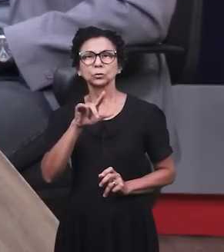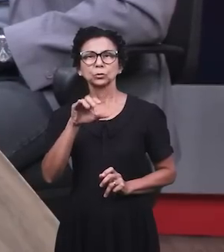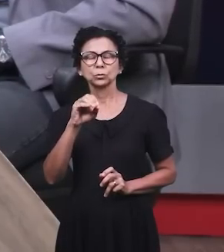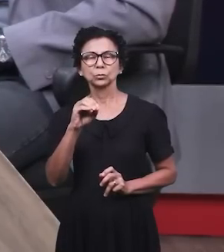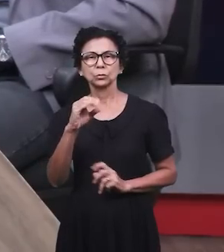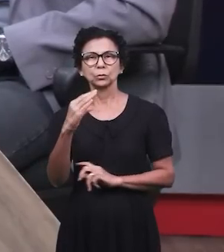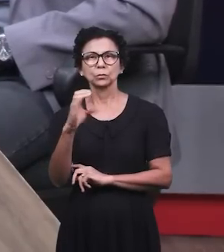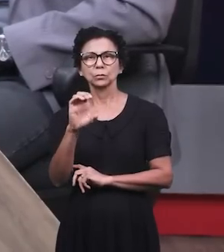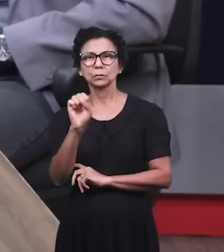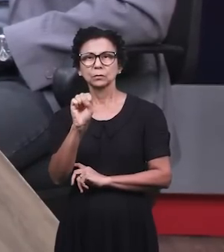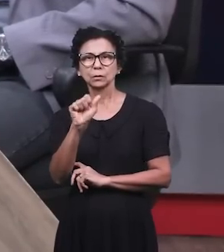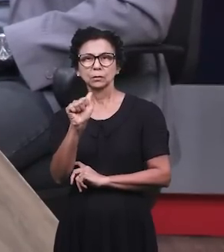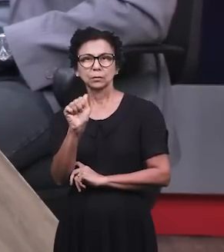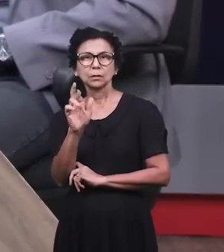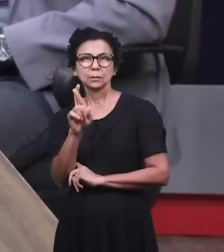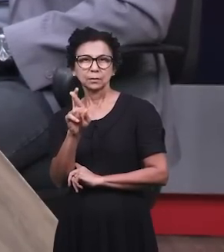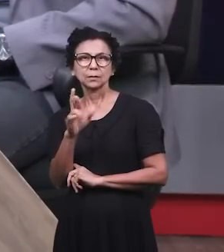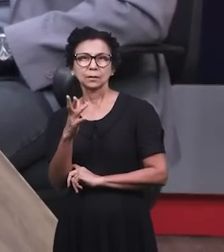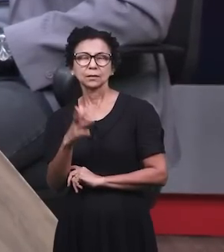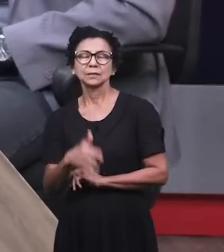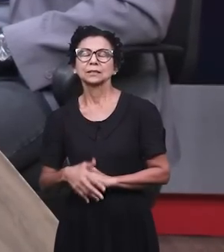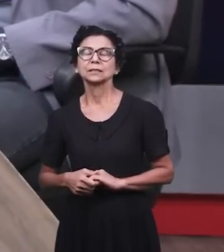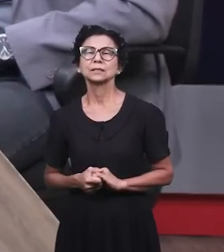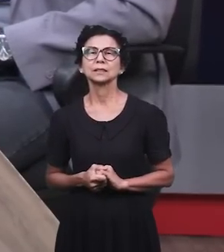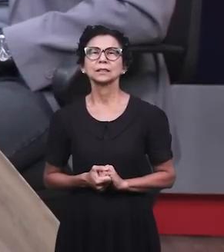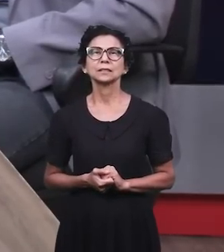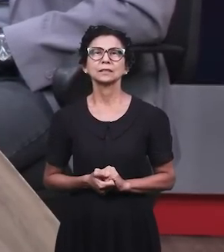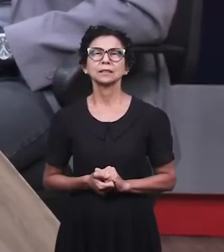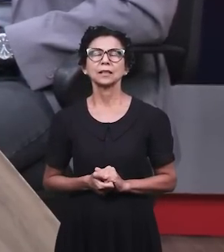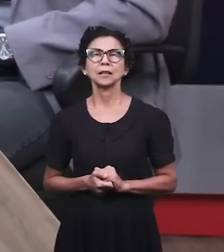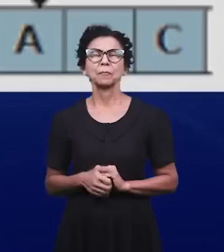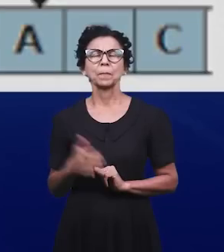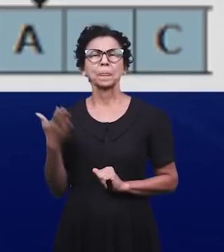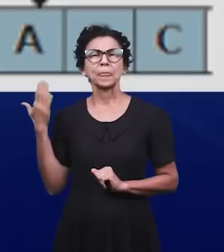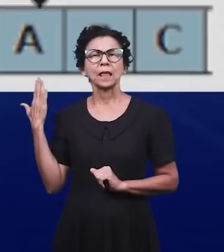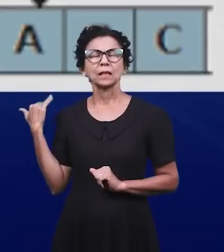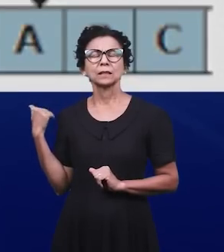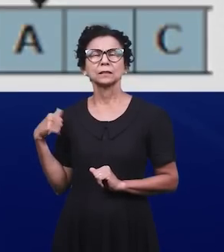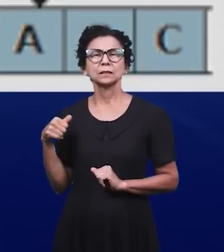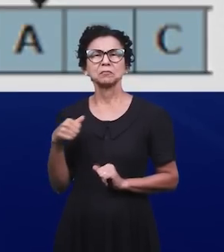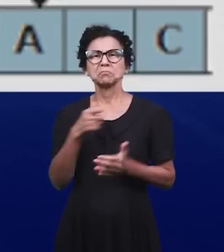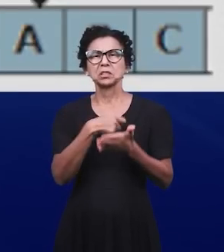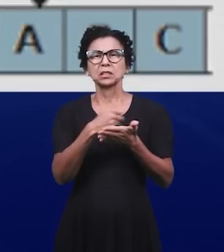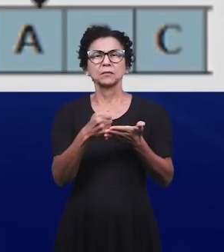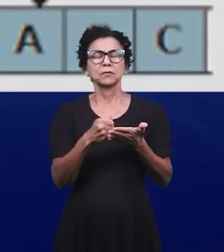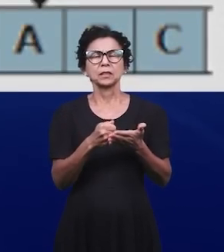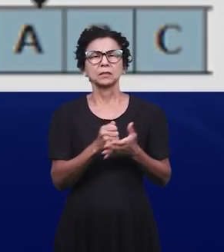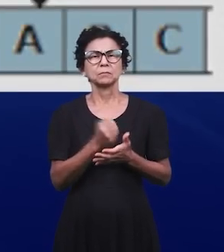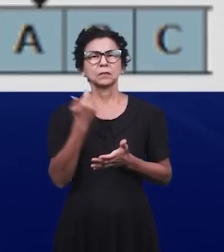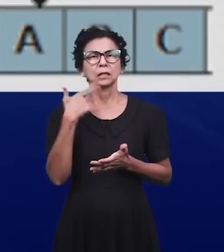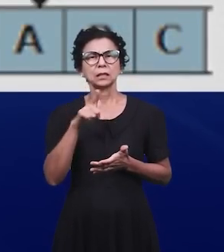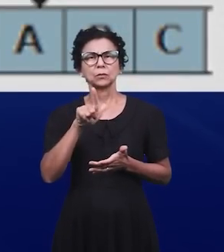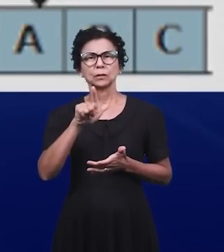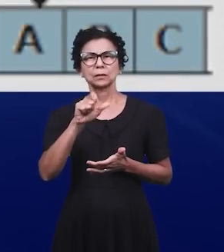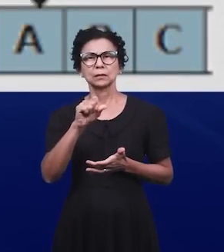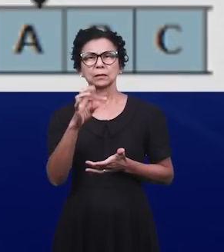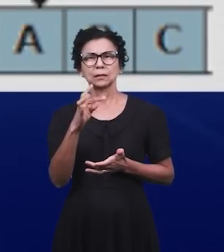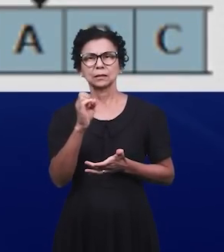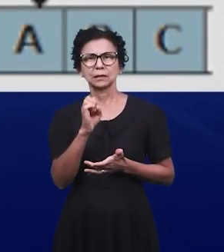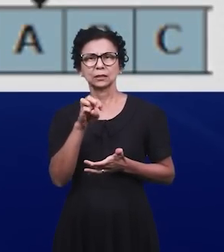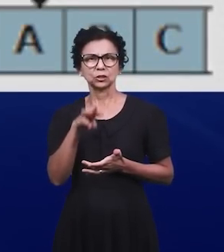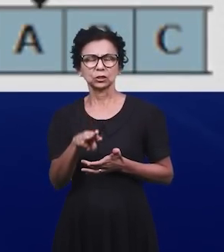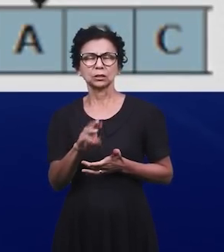né? A gente, evidentemente, ele escrevia no latim ou no grego. A gente está dando um exemplo aqui